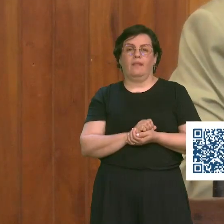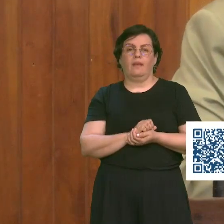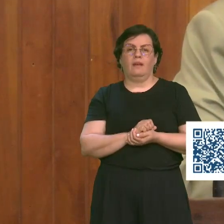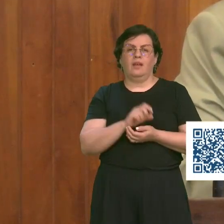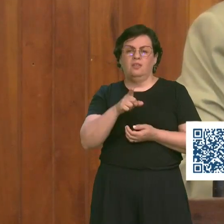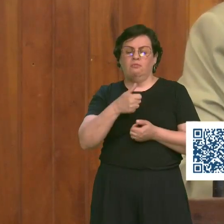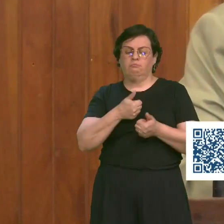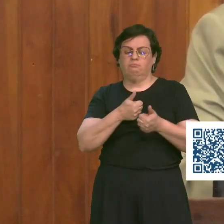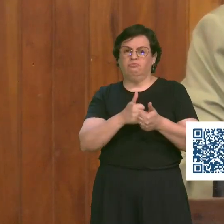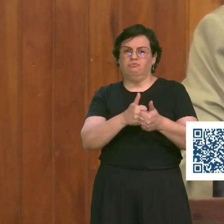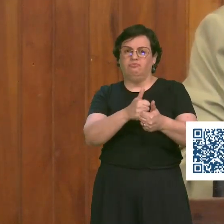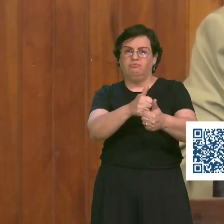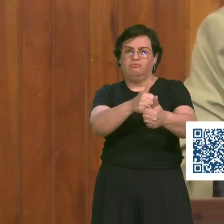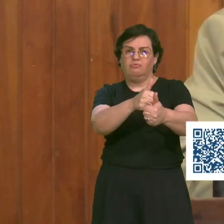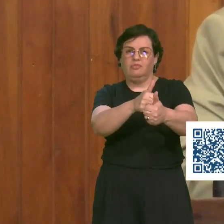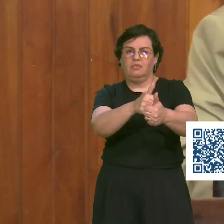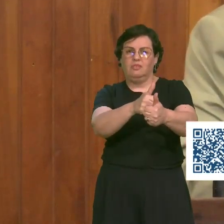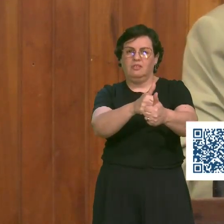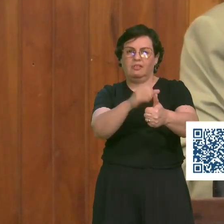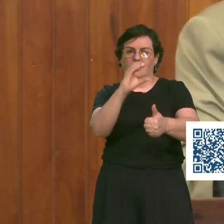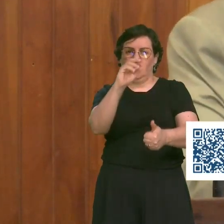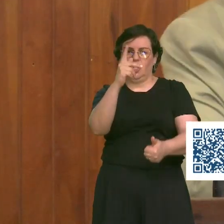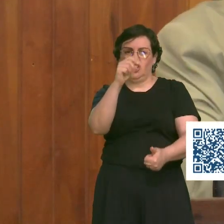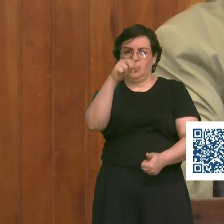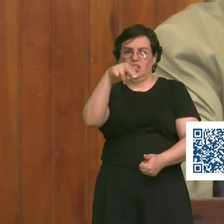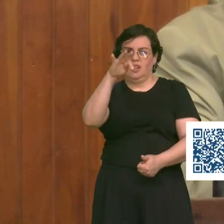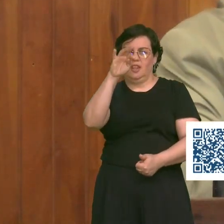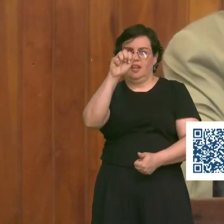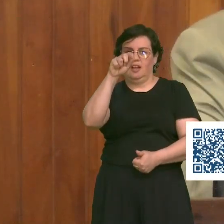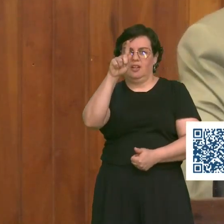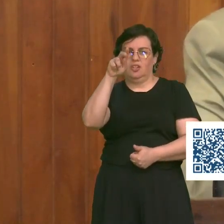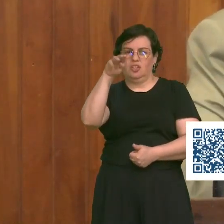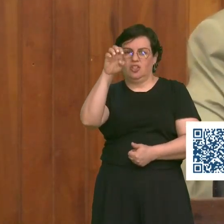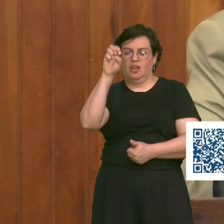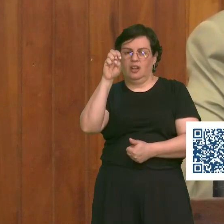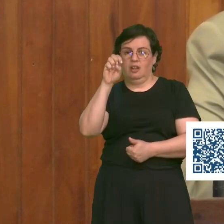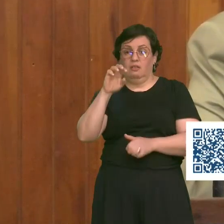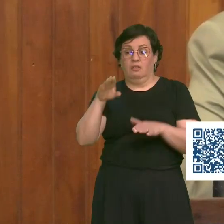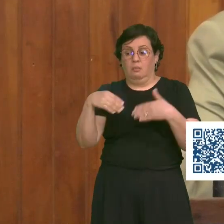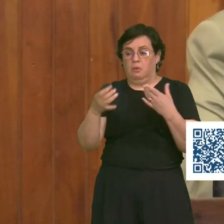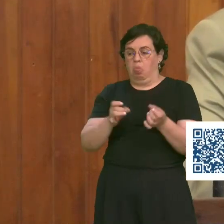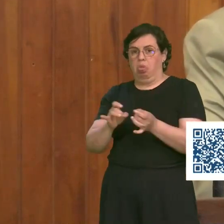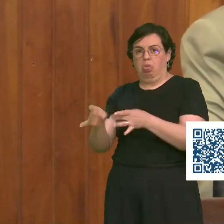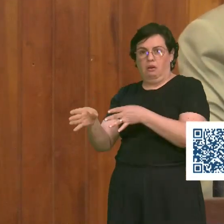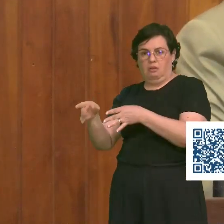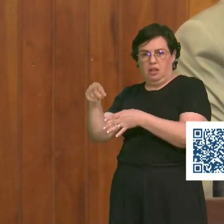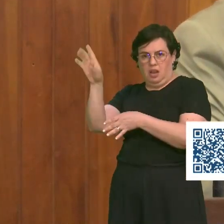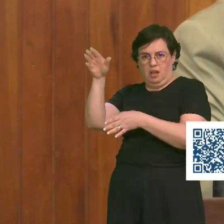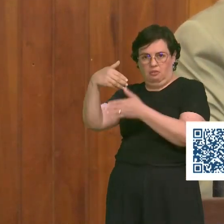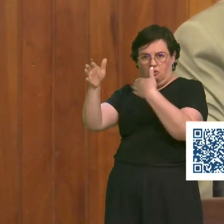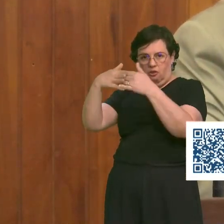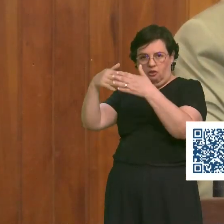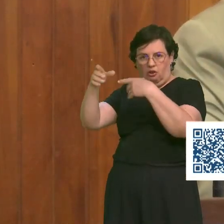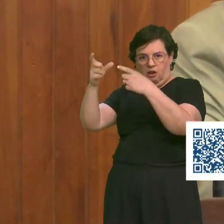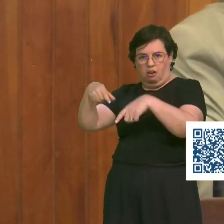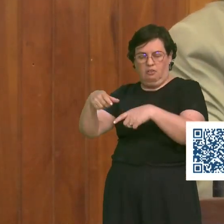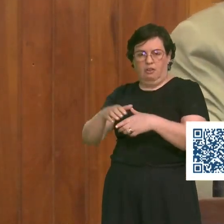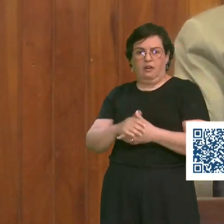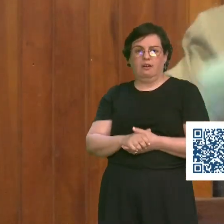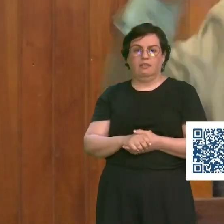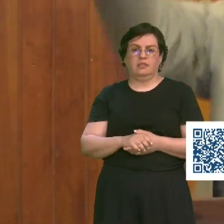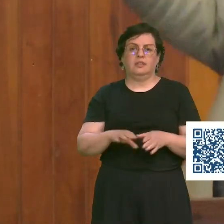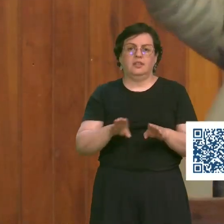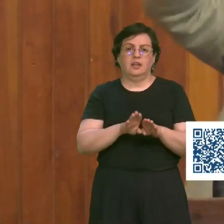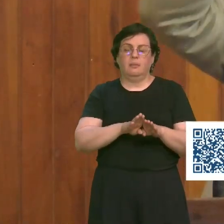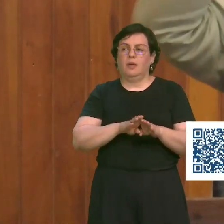você é perseguição isso é chantagem aí transferir jogado no porão no almoxarifado da prefeitura não satisfeito